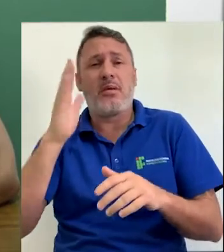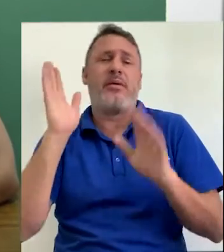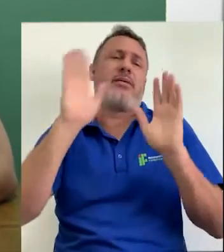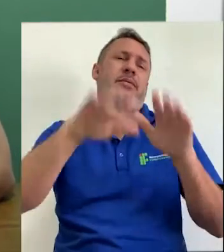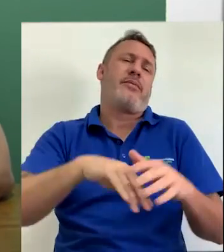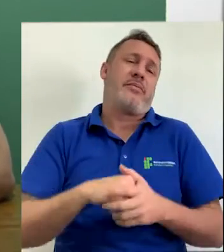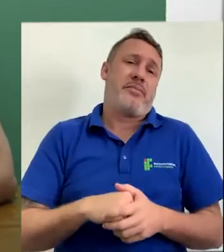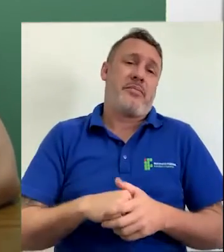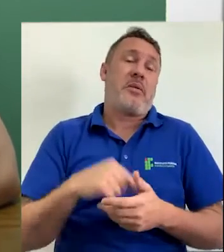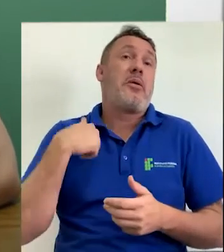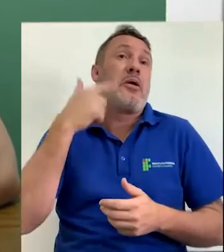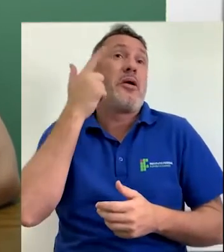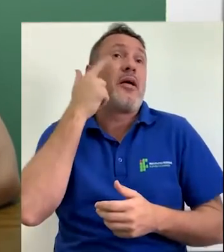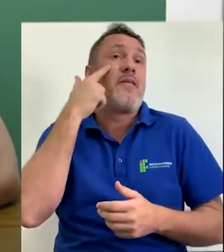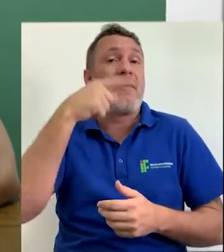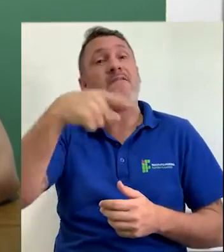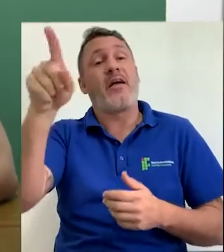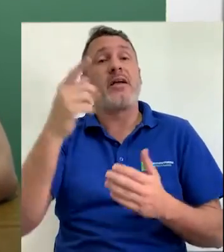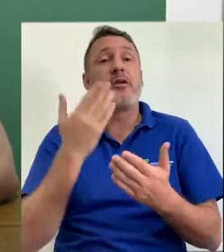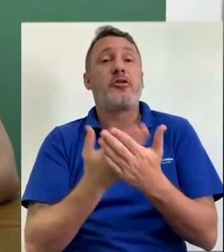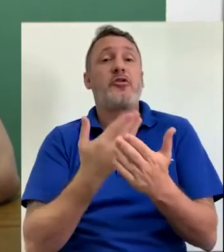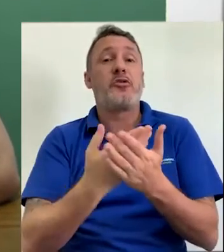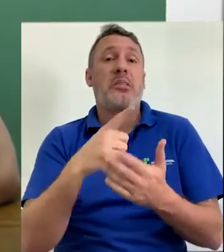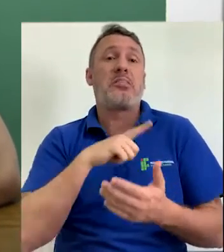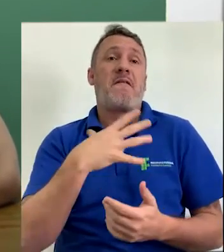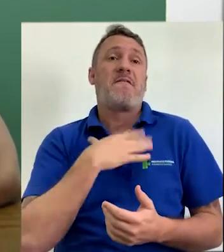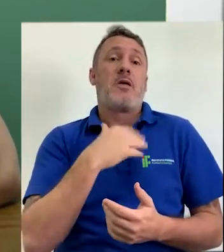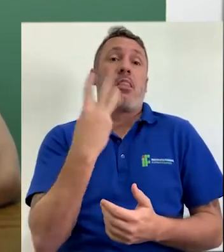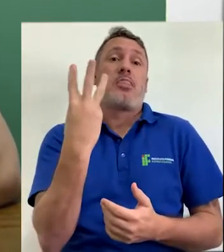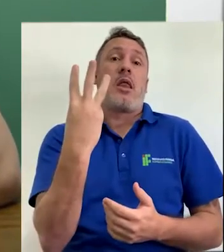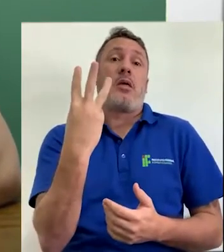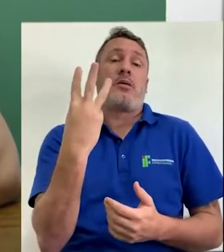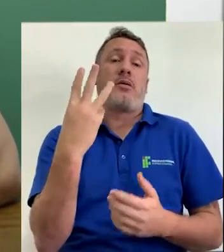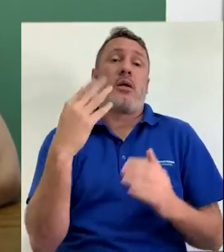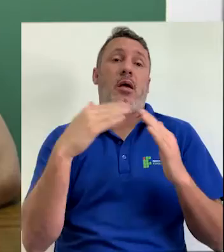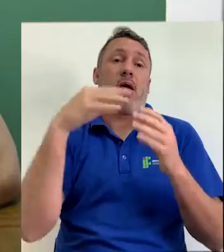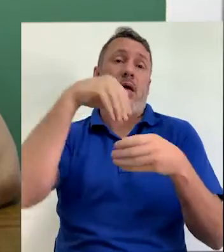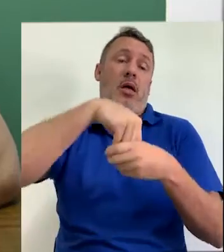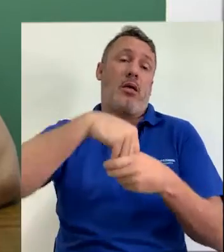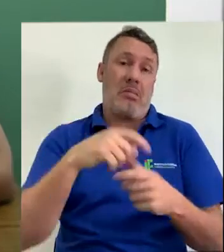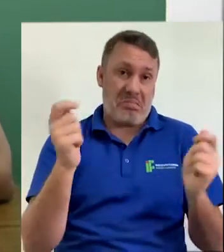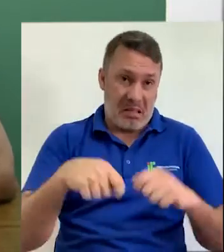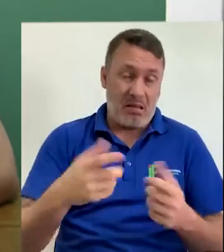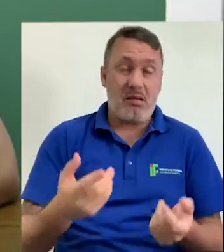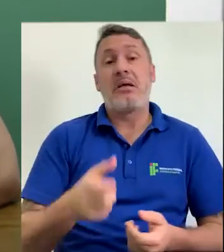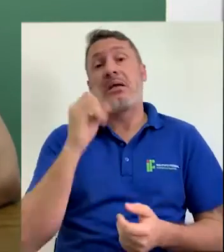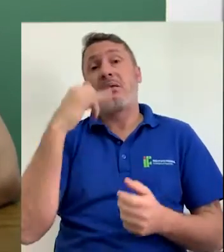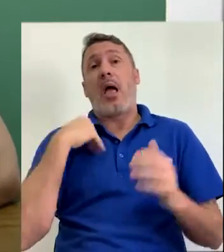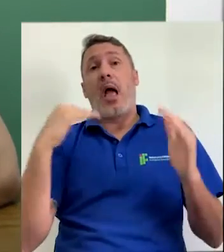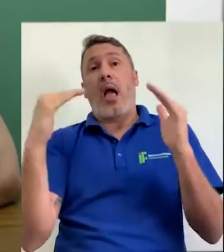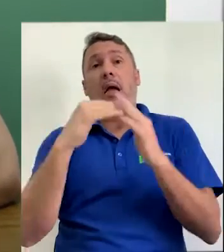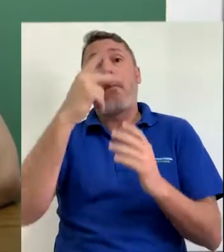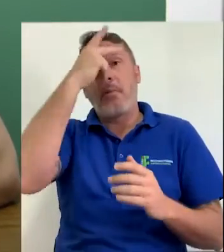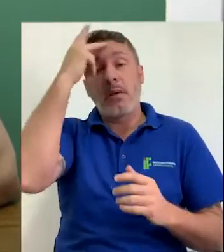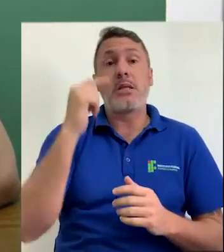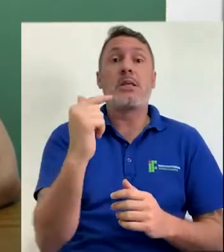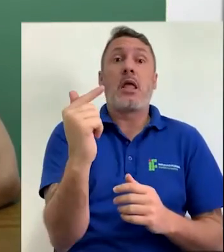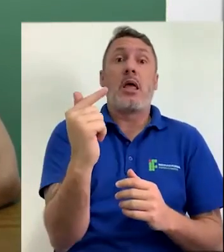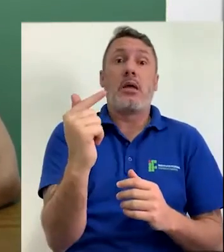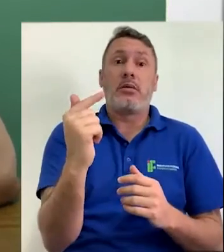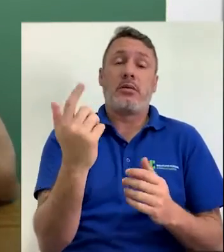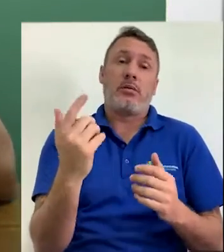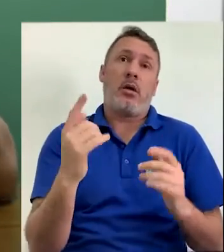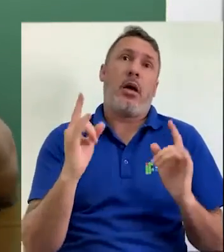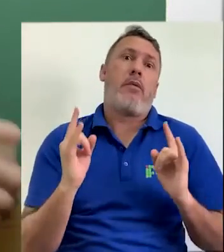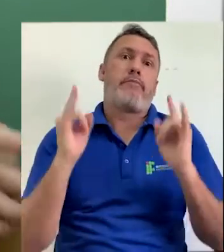assim, quero ver estudar com 3 filhos dentro de casa. Quero ver estudar com 7 pessoas que